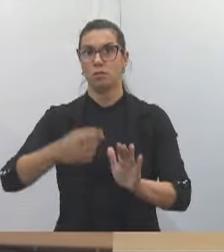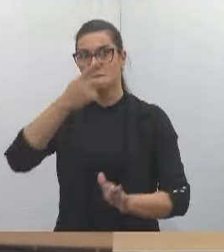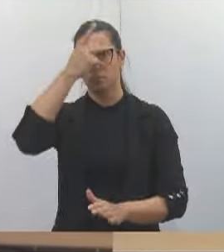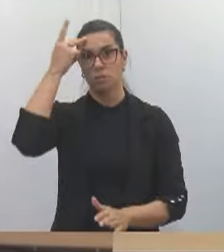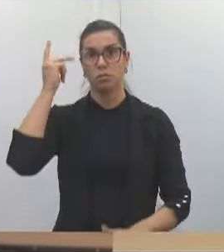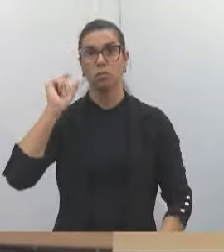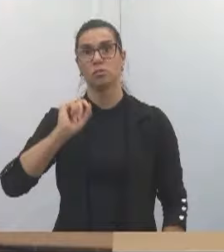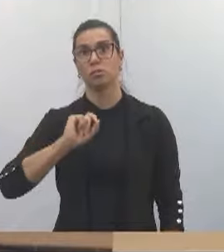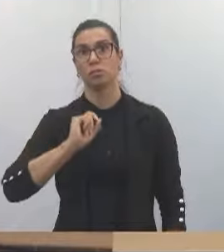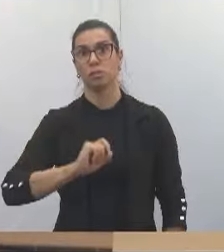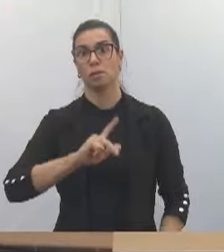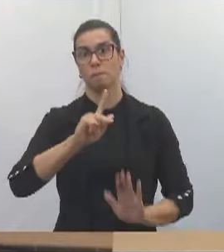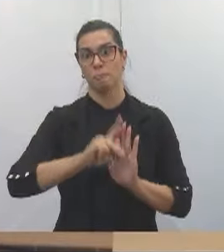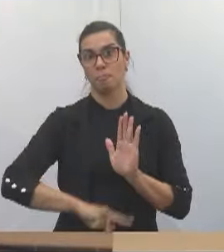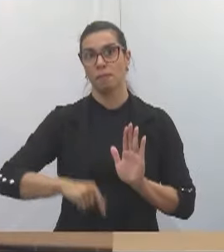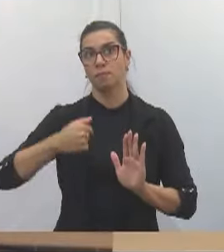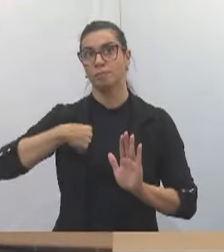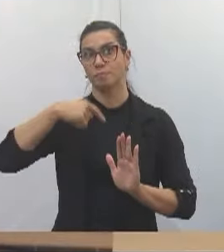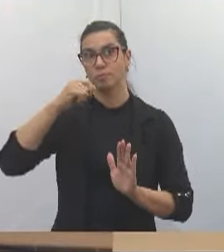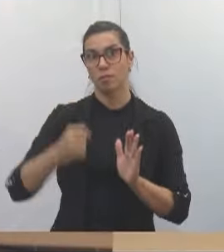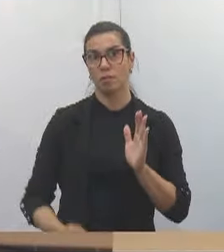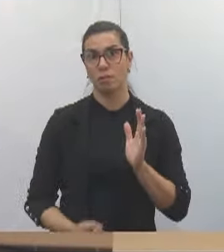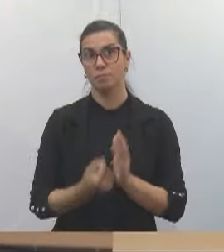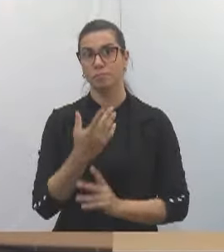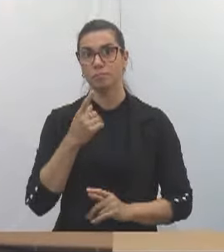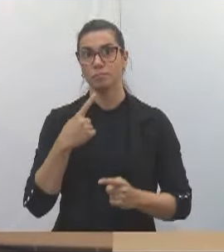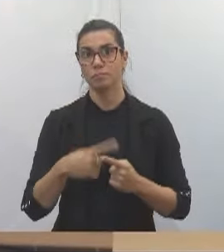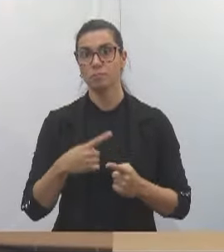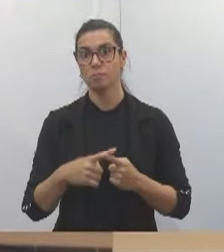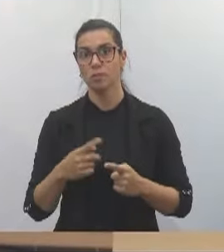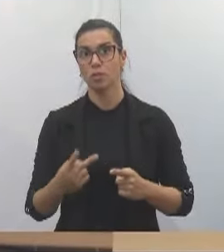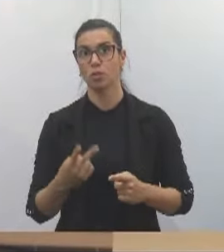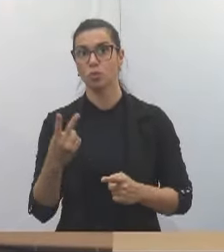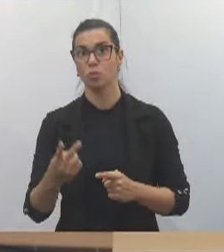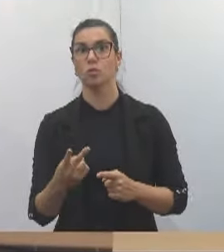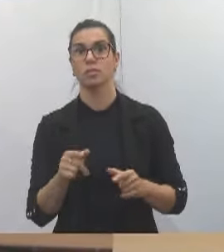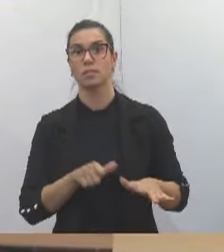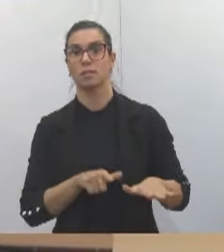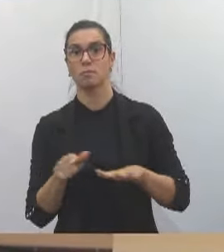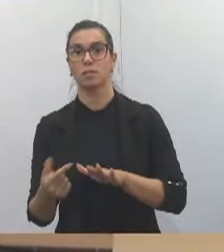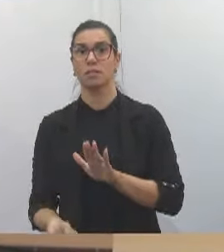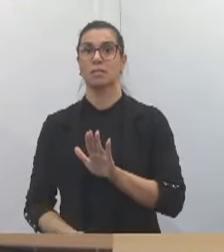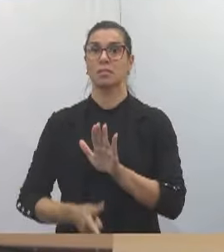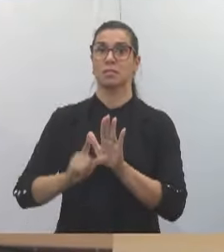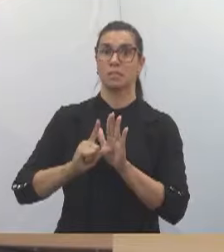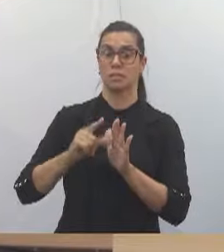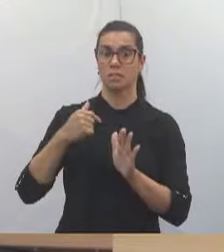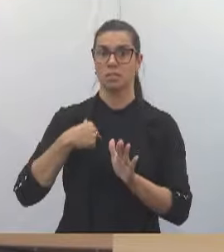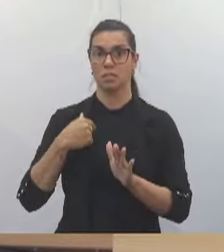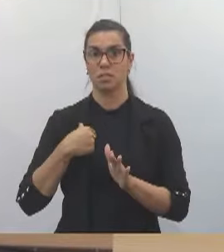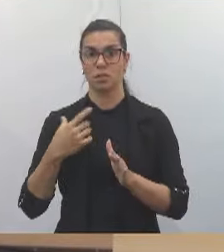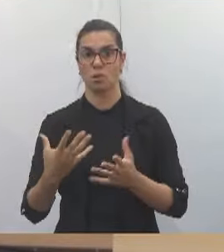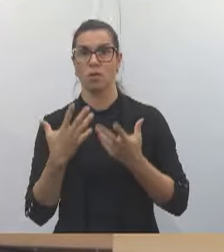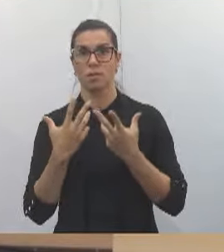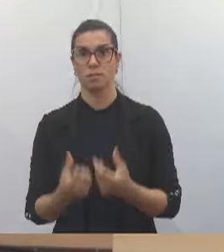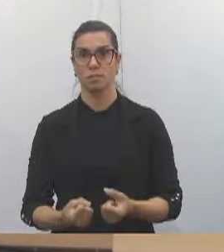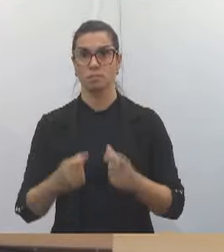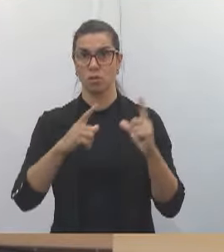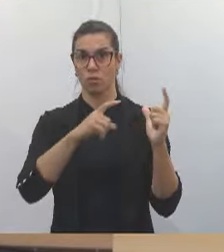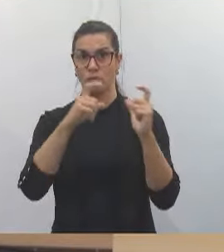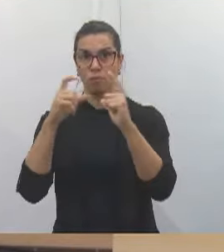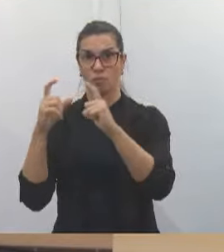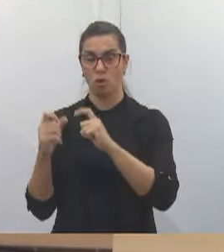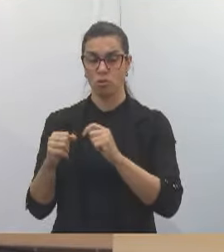esse projeto eu idealizei, porque duas semanas antes de fazer, eu recebi fotos de animais presos